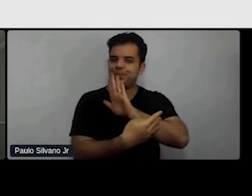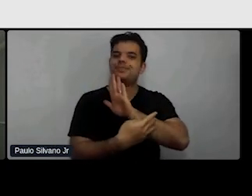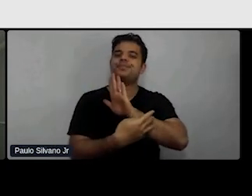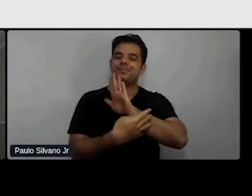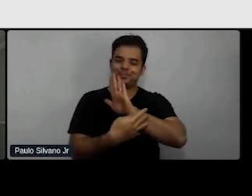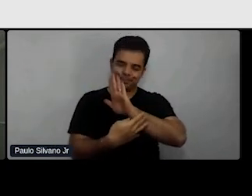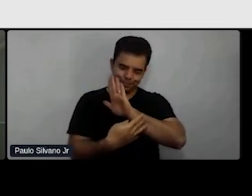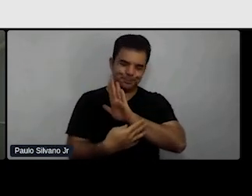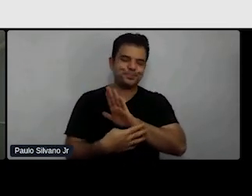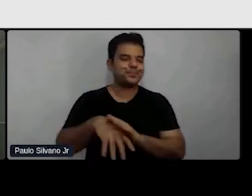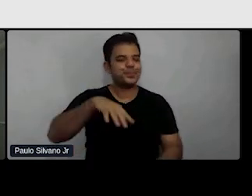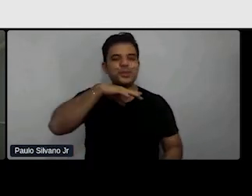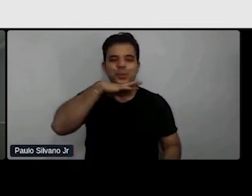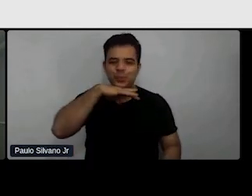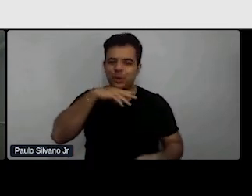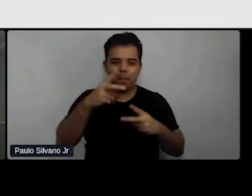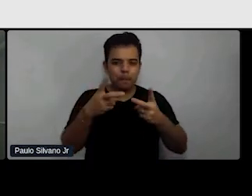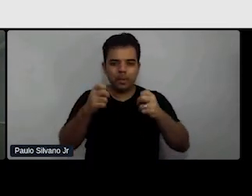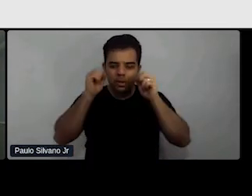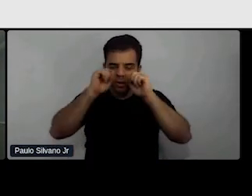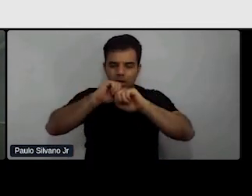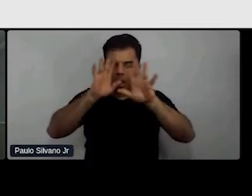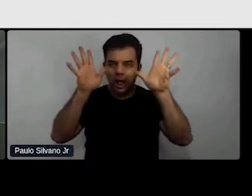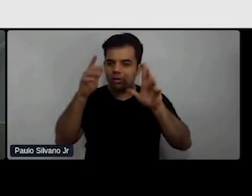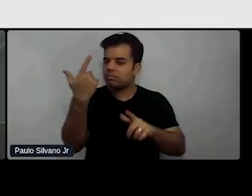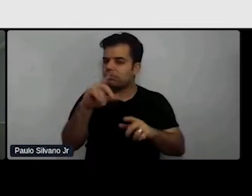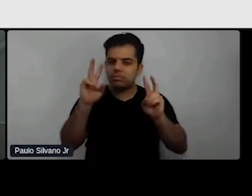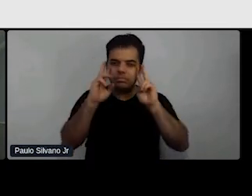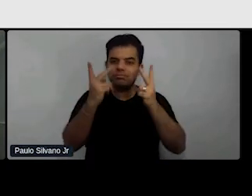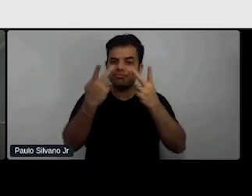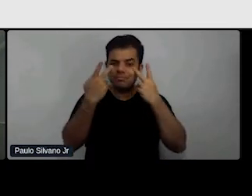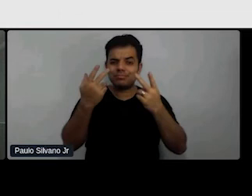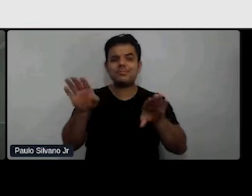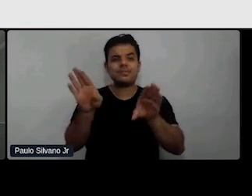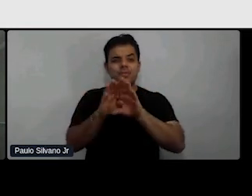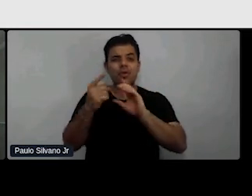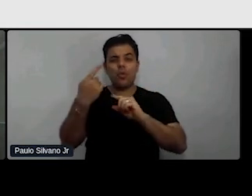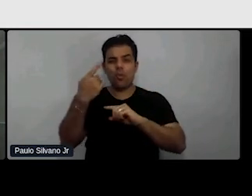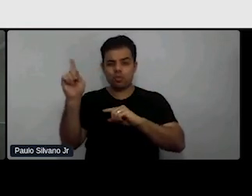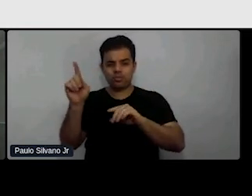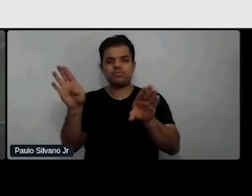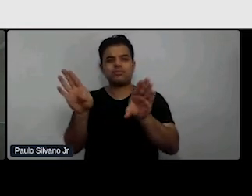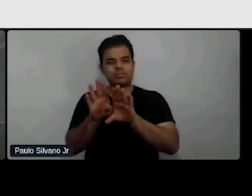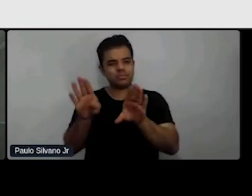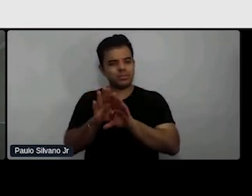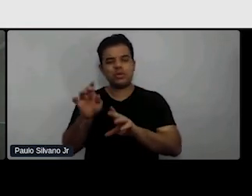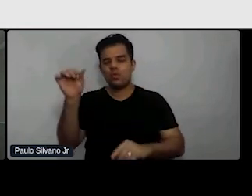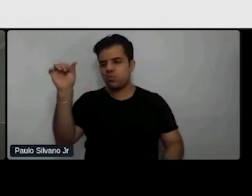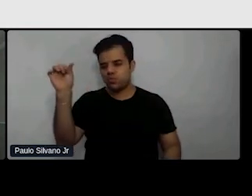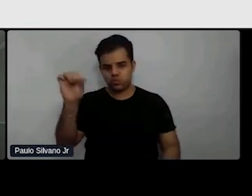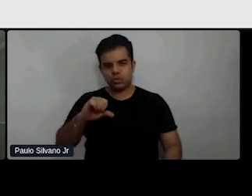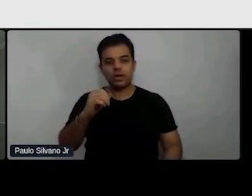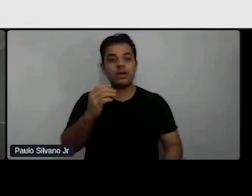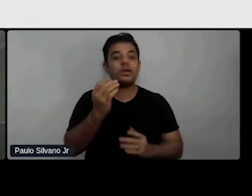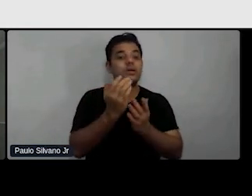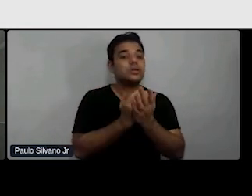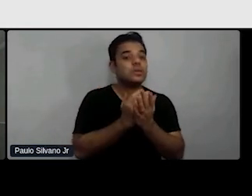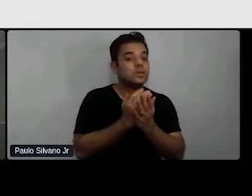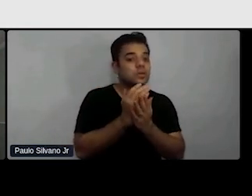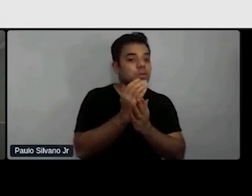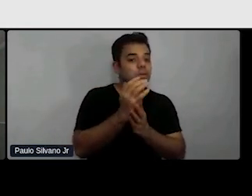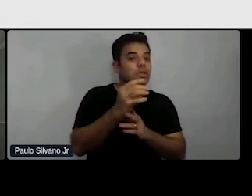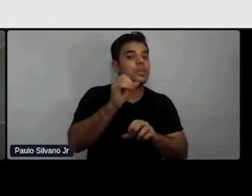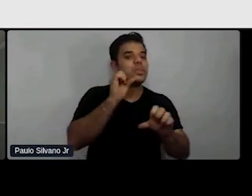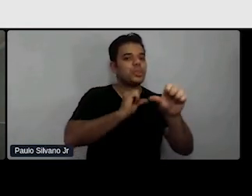ali dos números. E no último também tem um baixo contraste. Então, eu comecei mudando pela